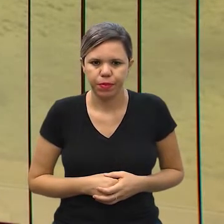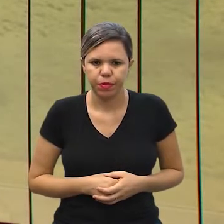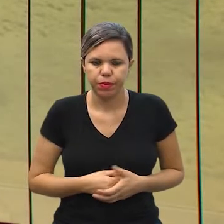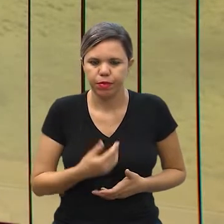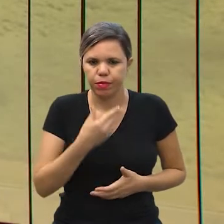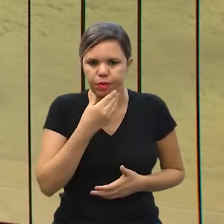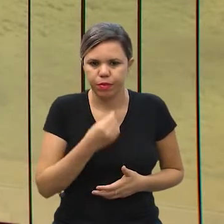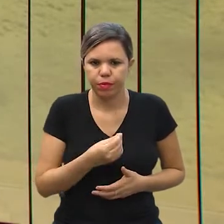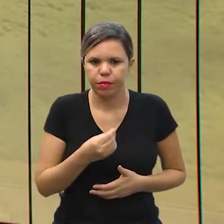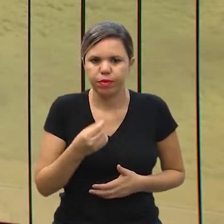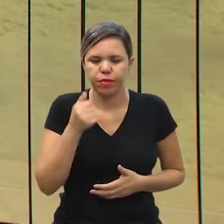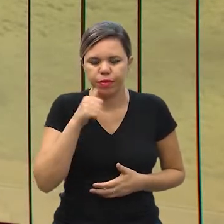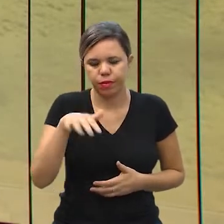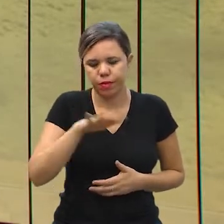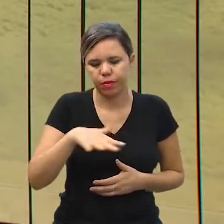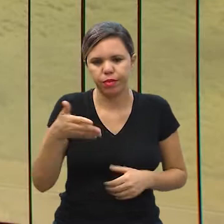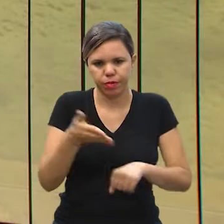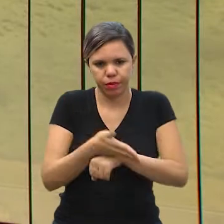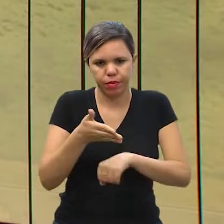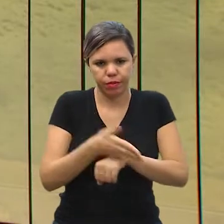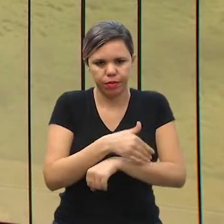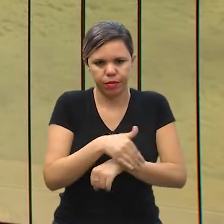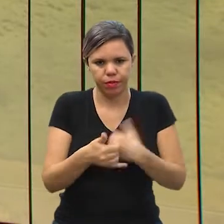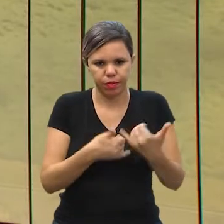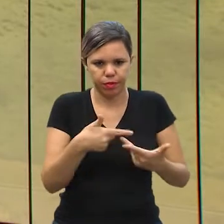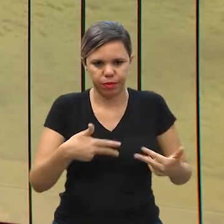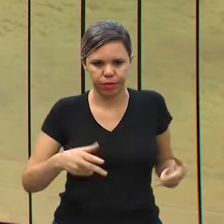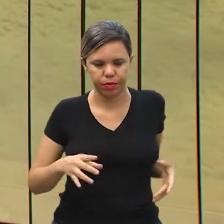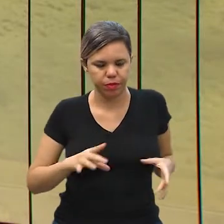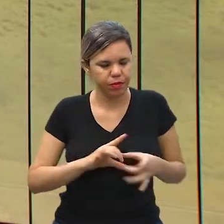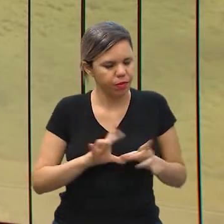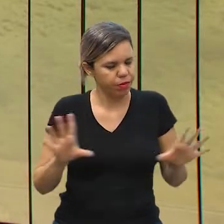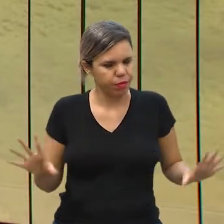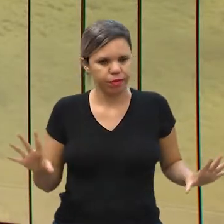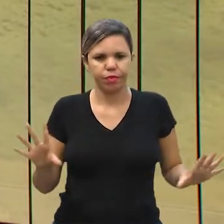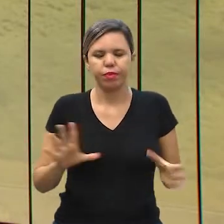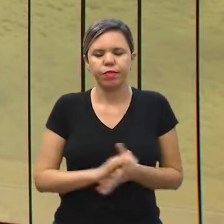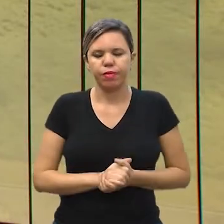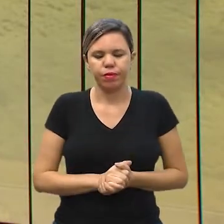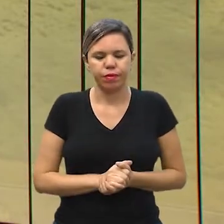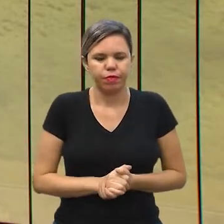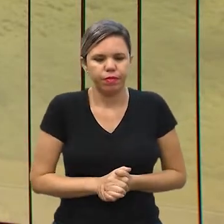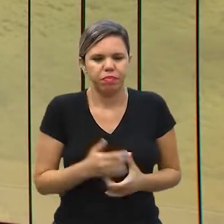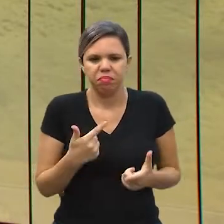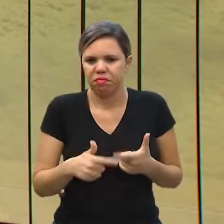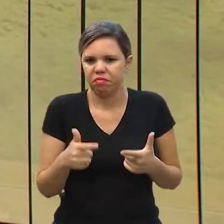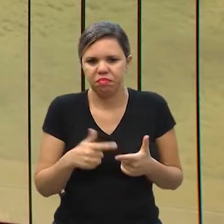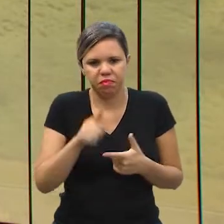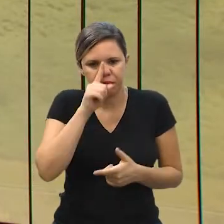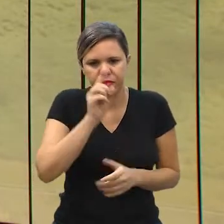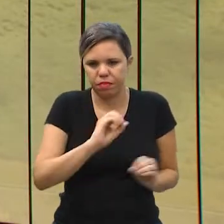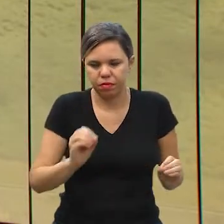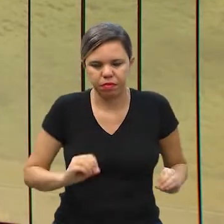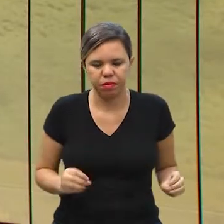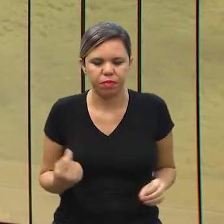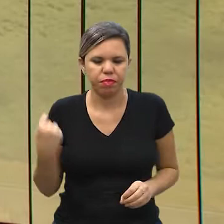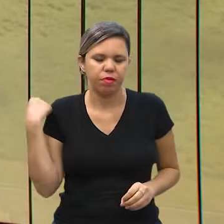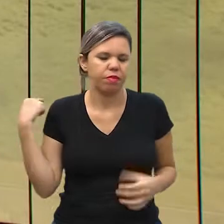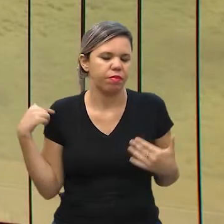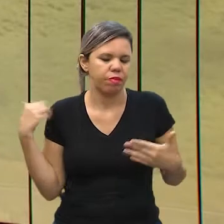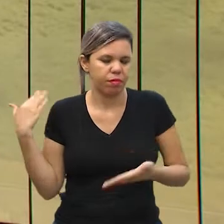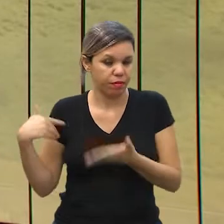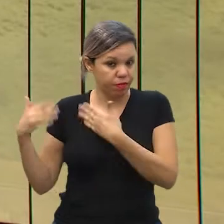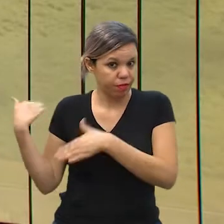os meninos Os meninos se reuniram nas ruas mesmo e podiam brincar Avon e sem sem riscos maiores